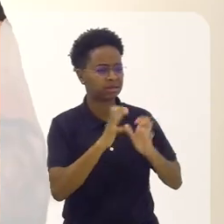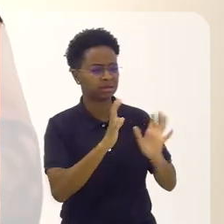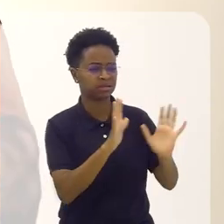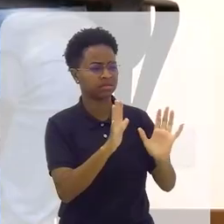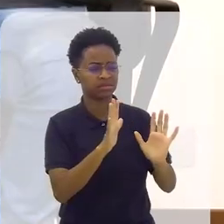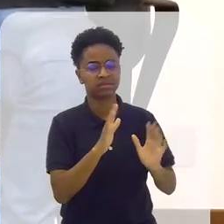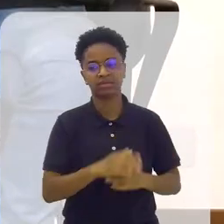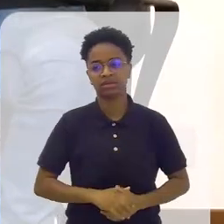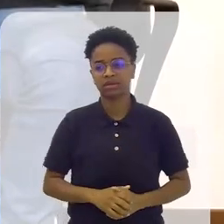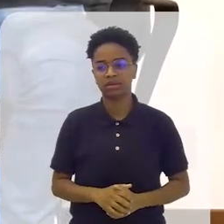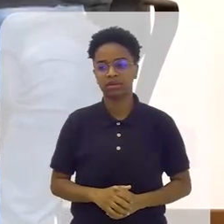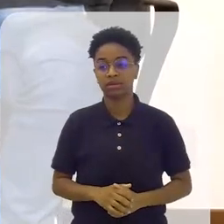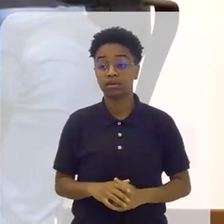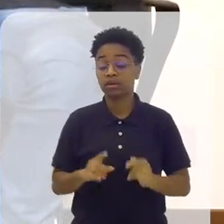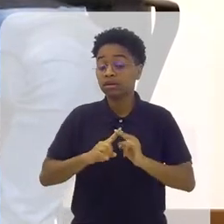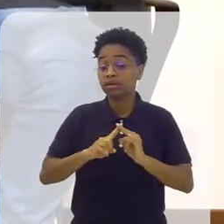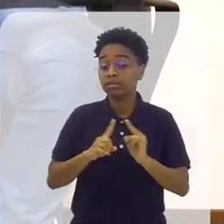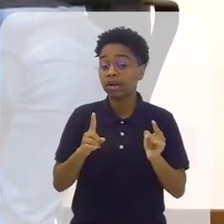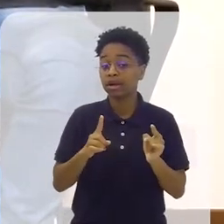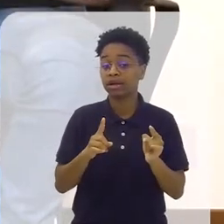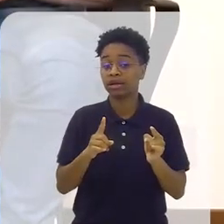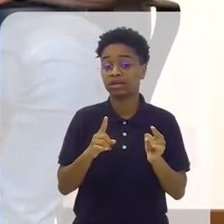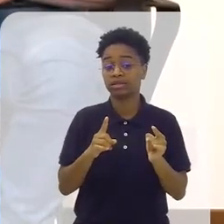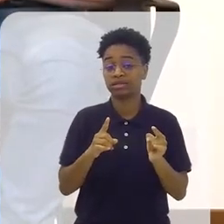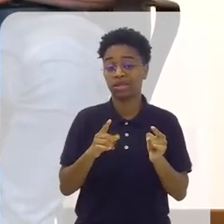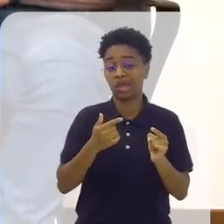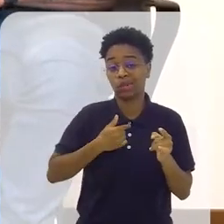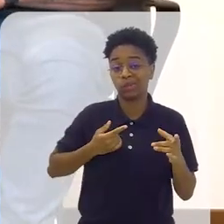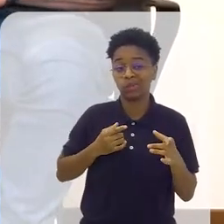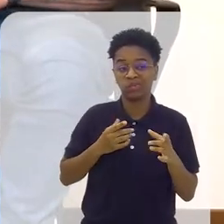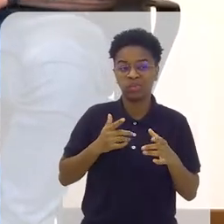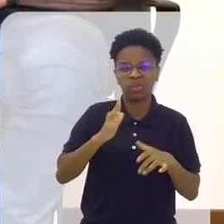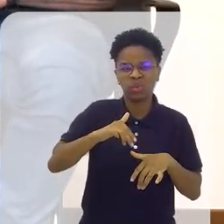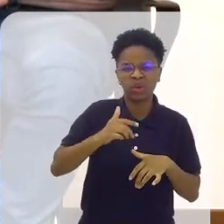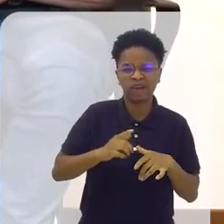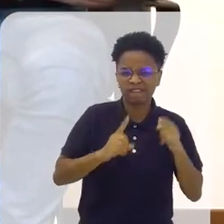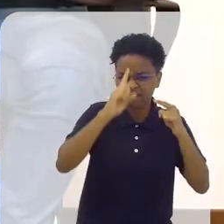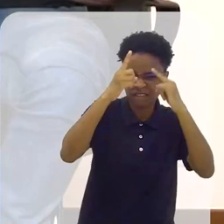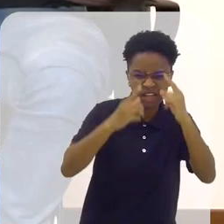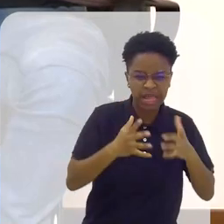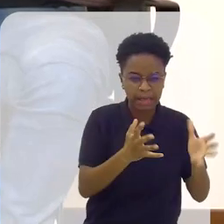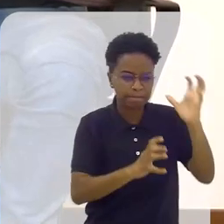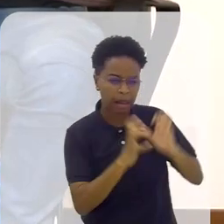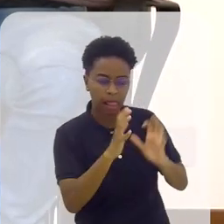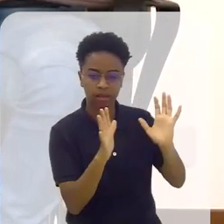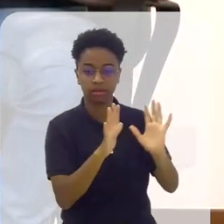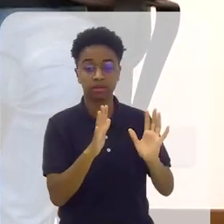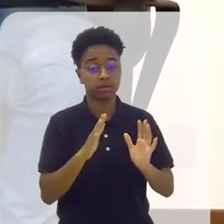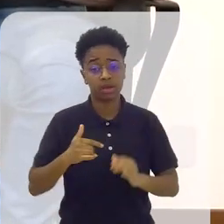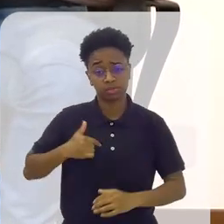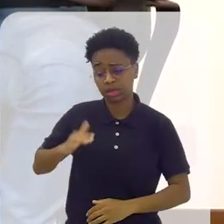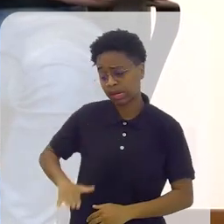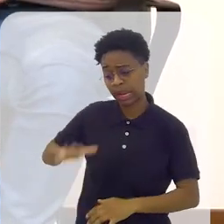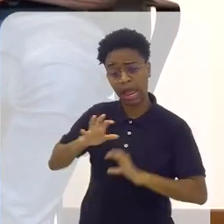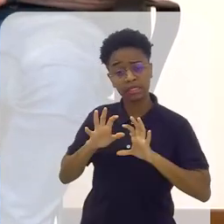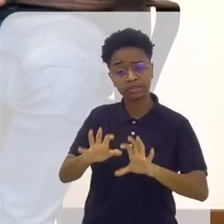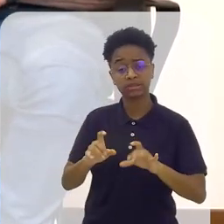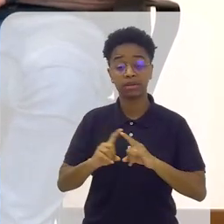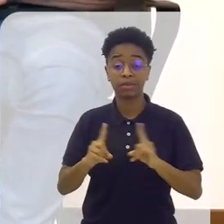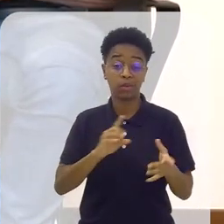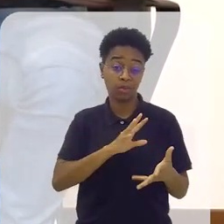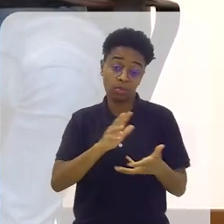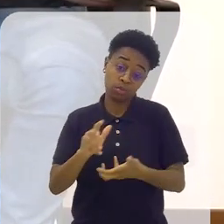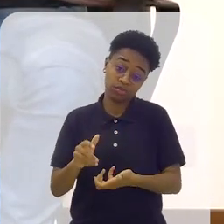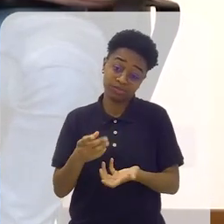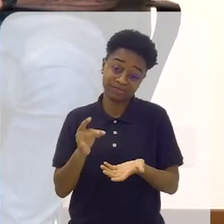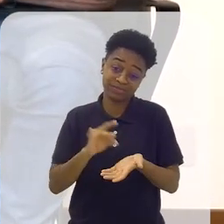divertir. Uai, não, assim, eu sou do deixa disso, né? Então, assim, ela sabe que eu sou assim, desde criança.